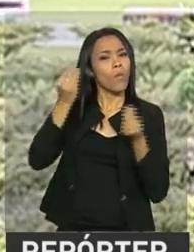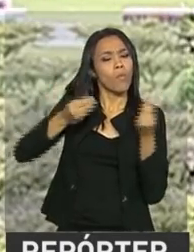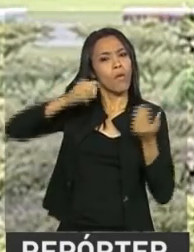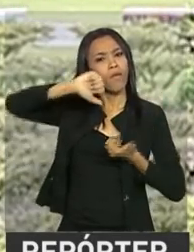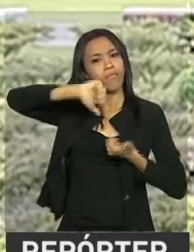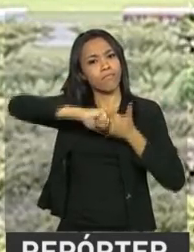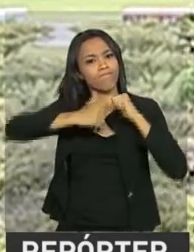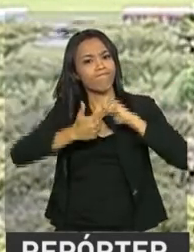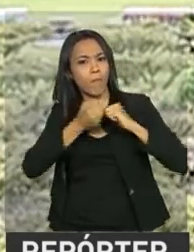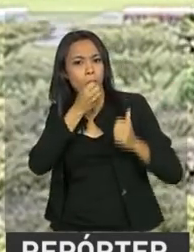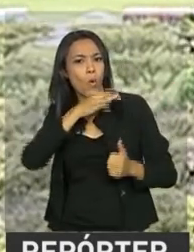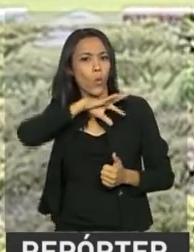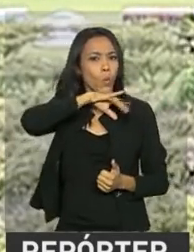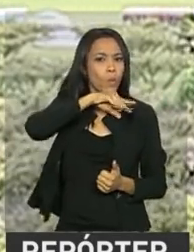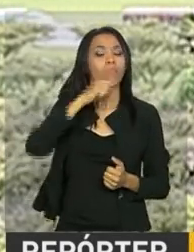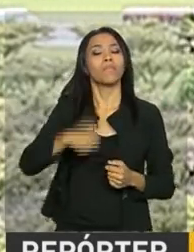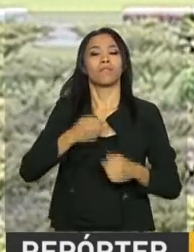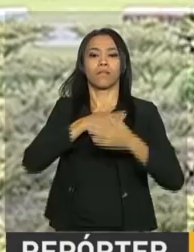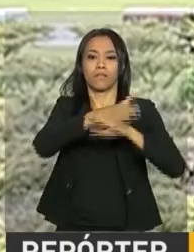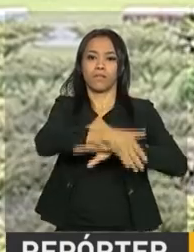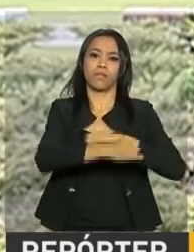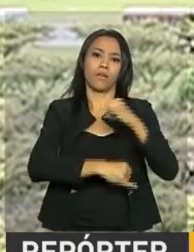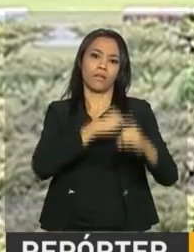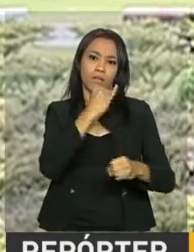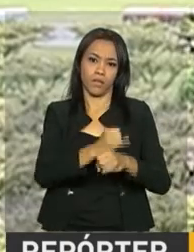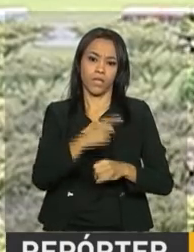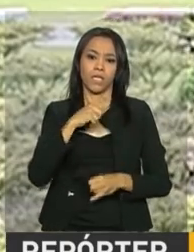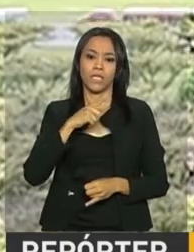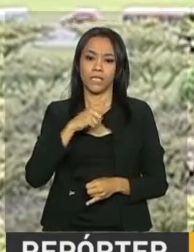saúde deve acessar a página na internet